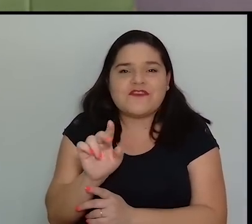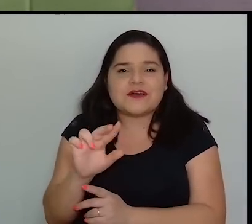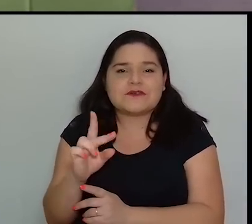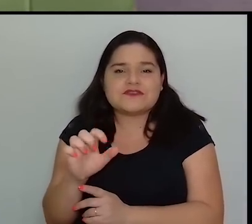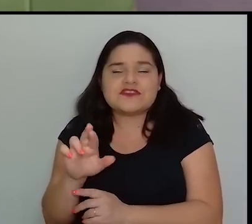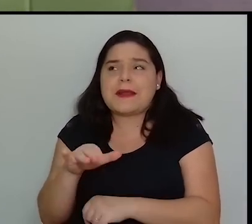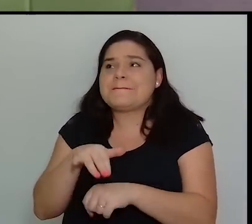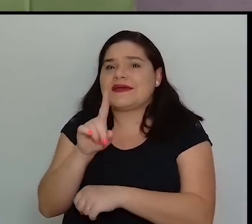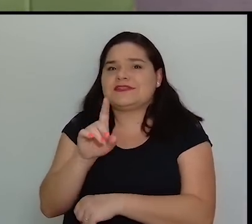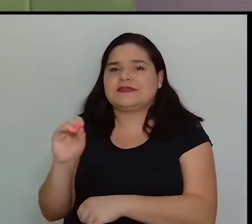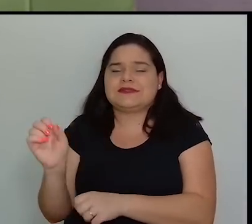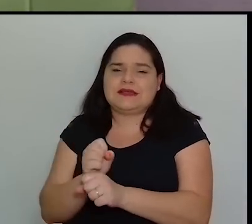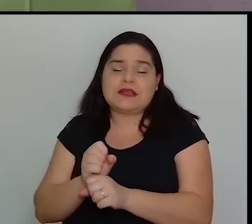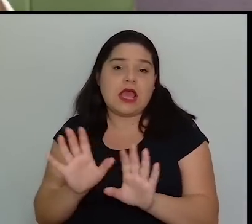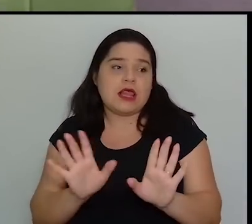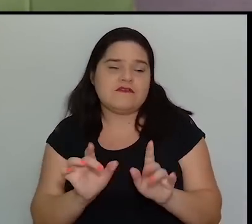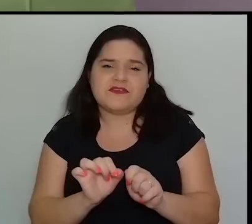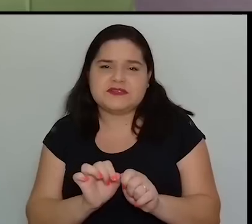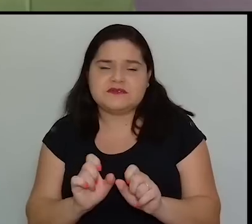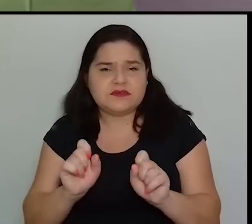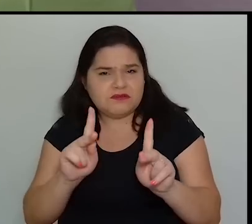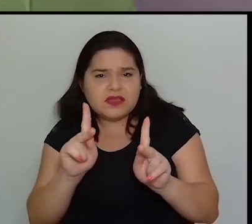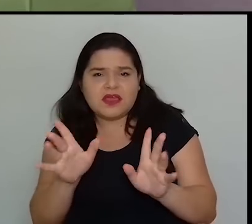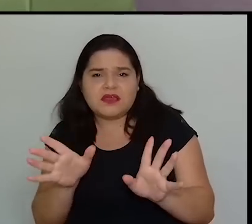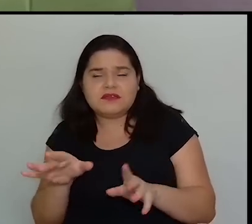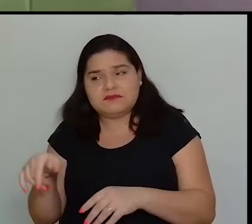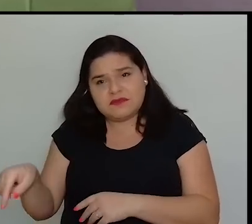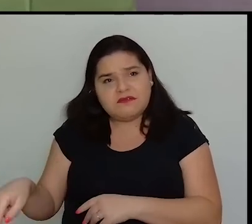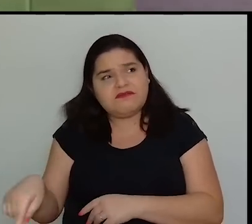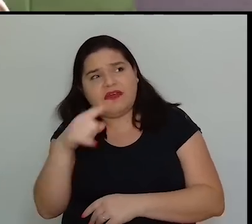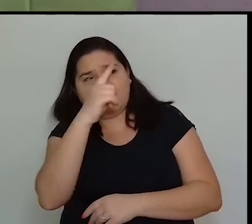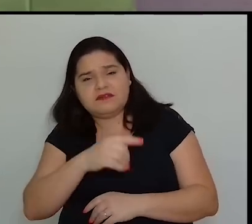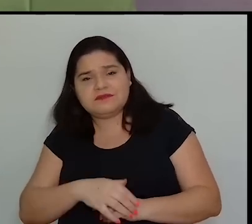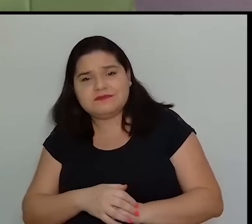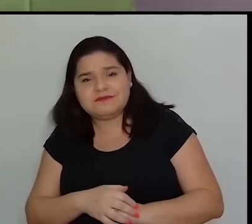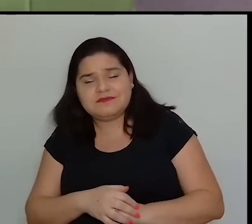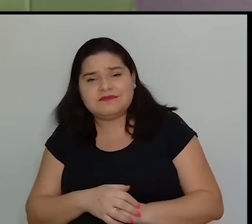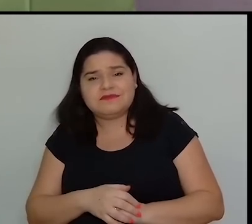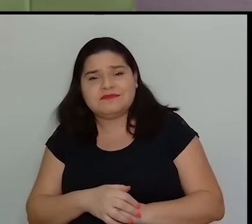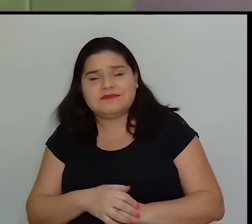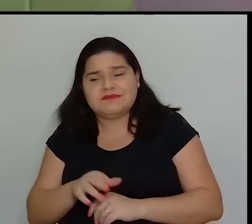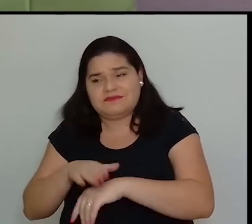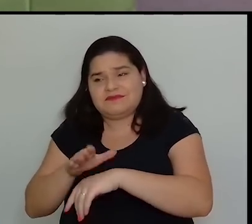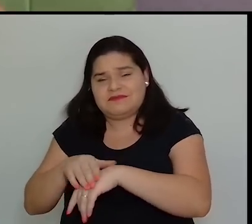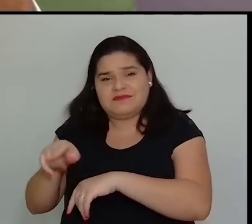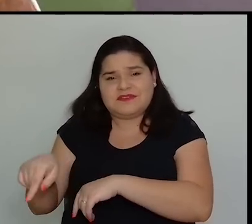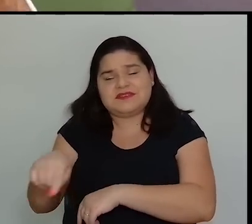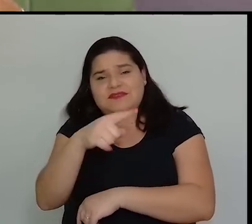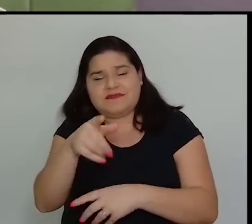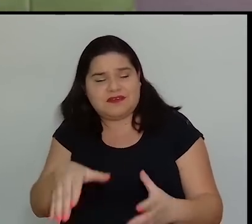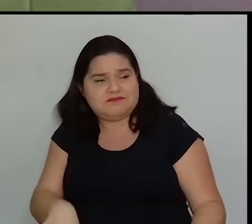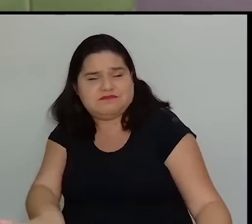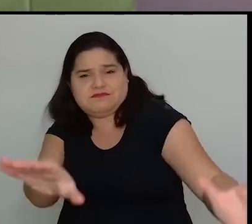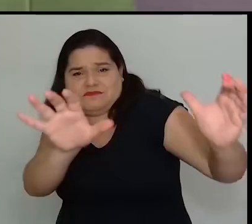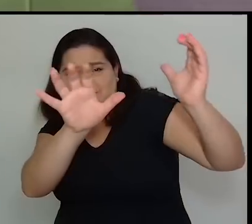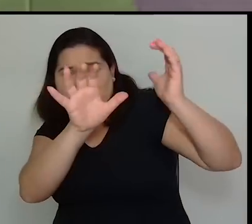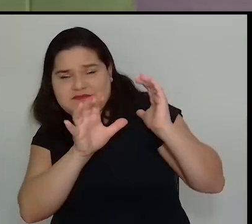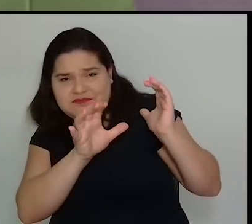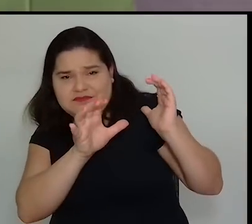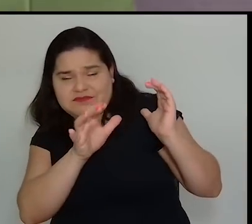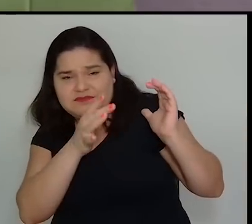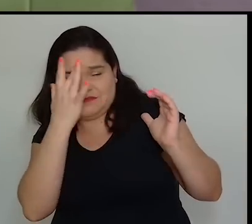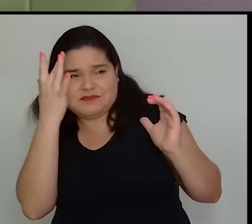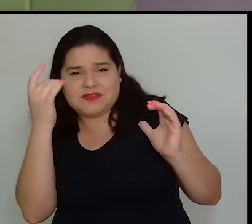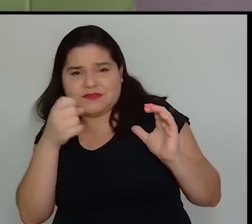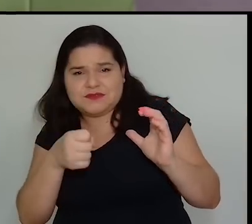ah não mas não vamos fazer isso então sobe você com o bota nas costas na cesta básica para